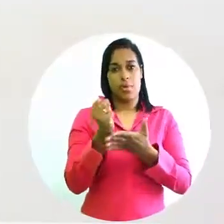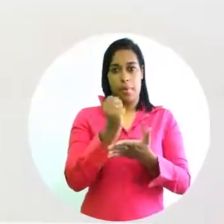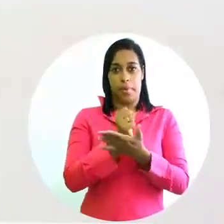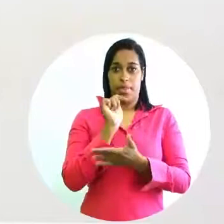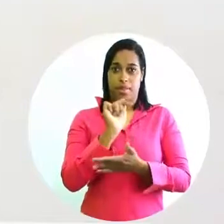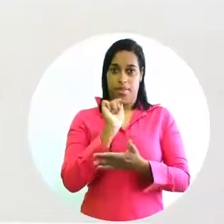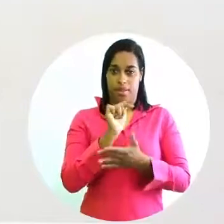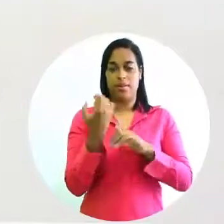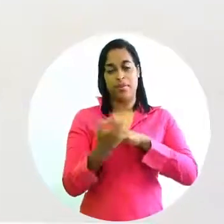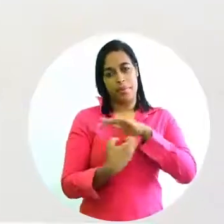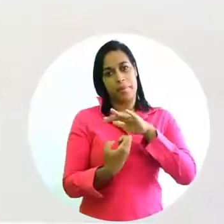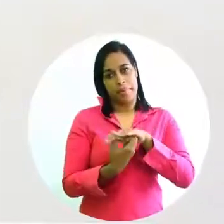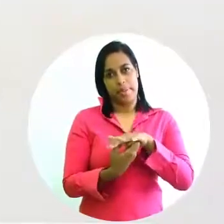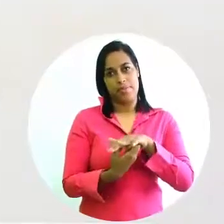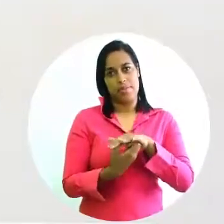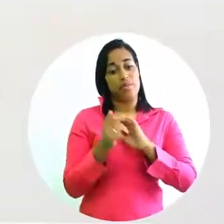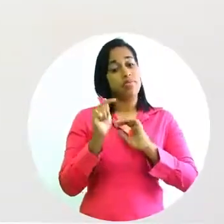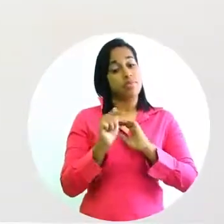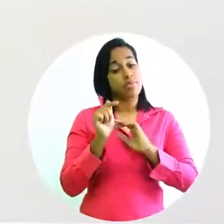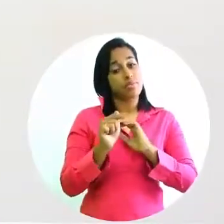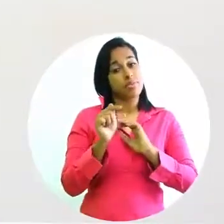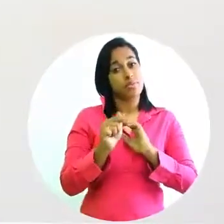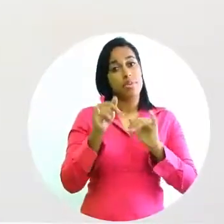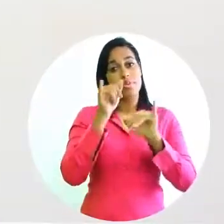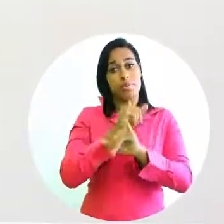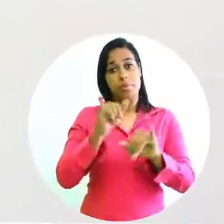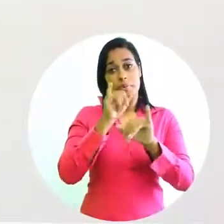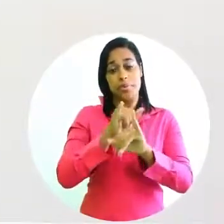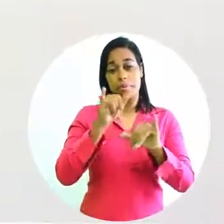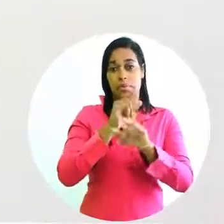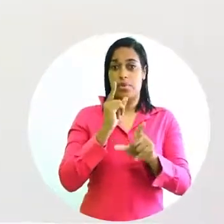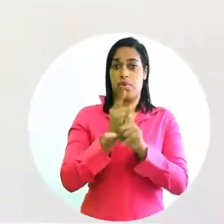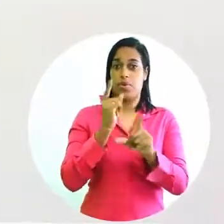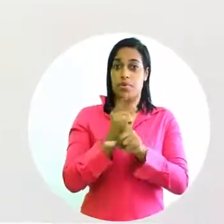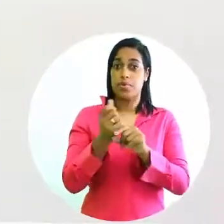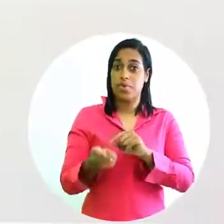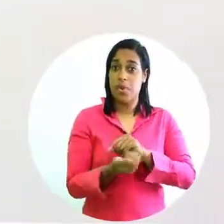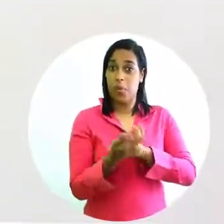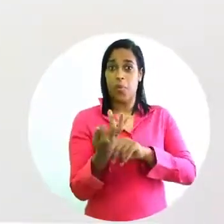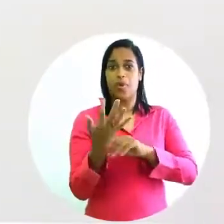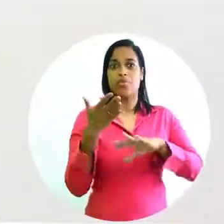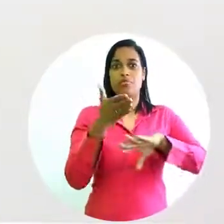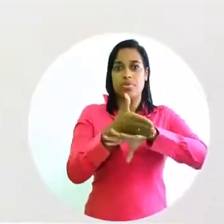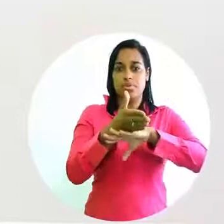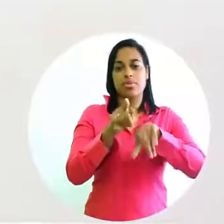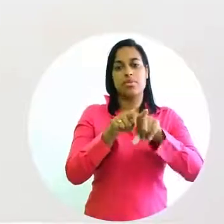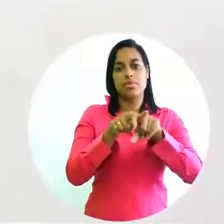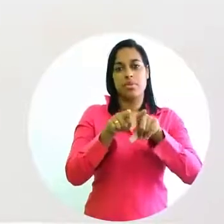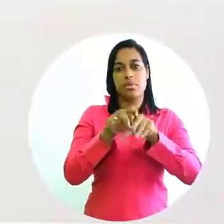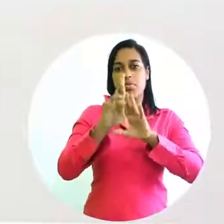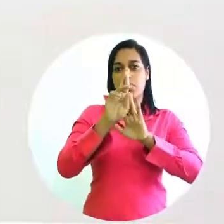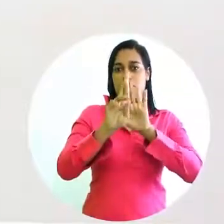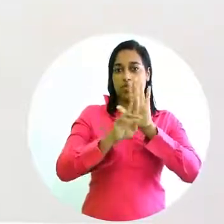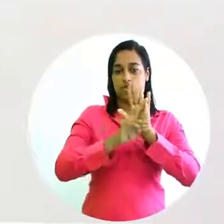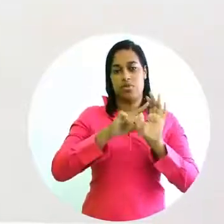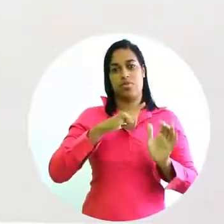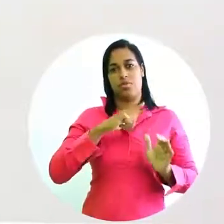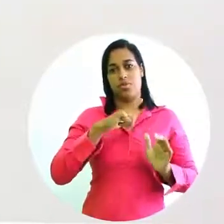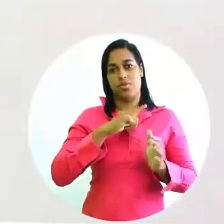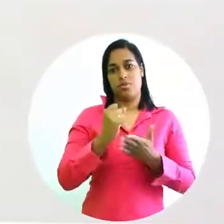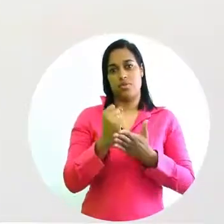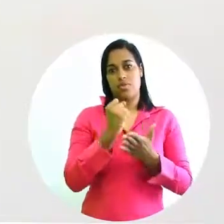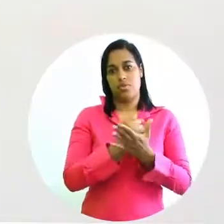dessa empresa. Nesse diagnóstico, identificamos o volume de entrada e os registros existentes